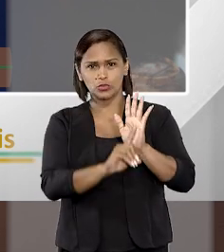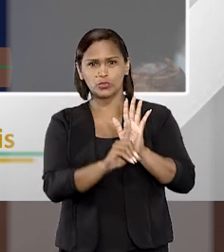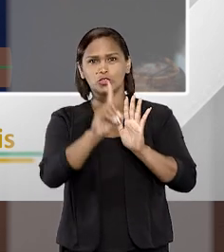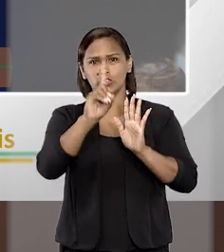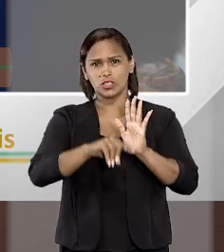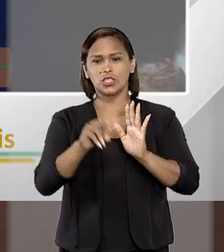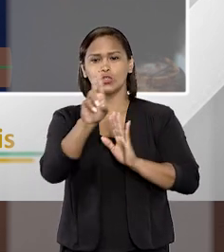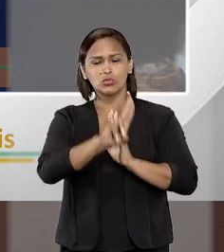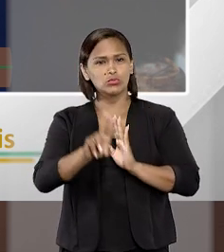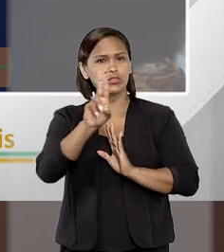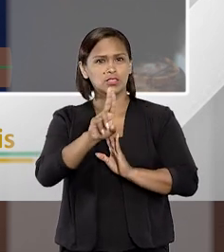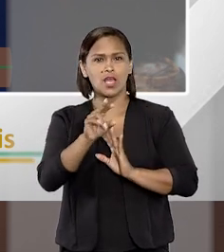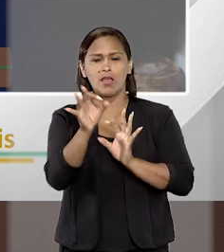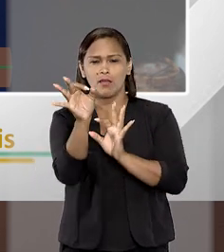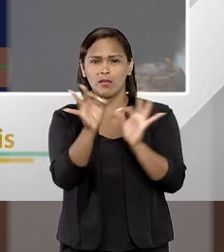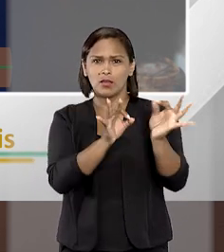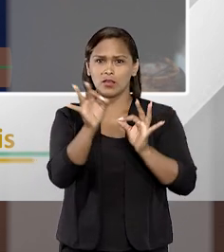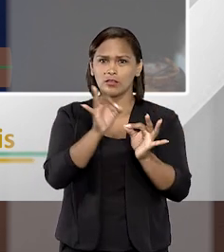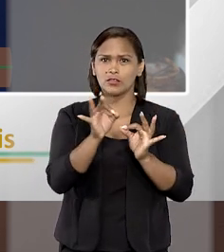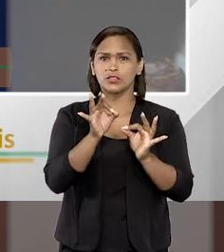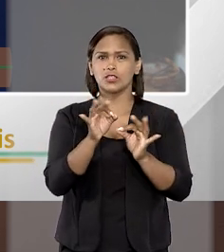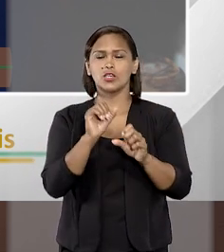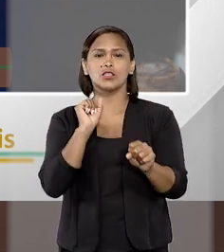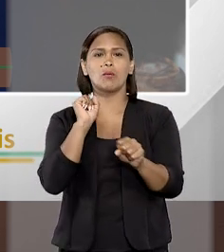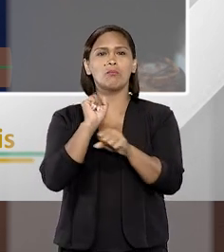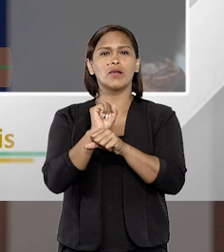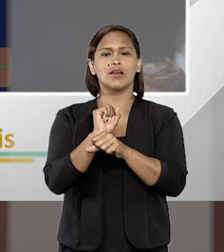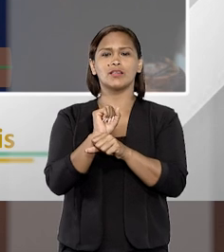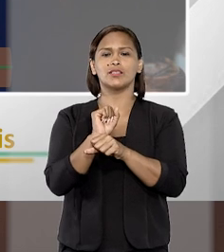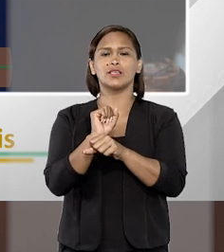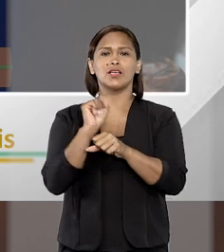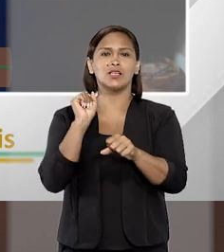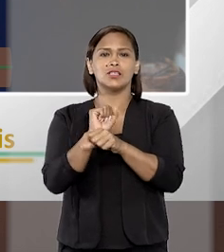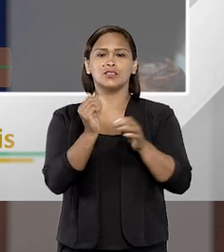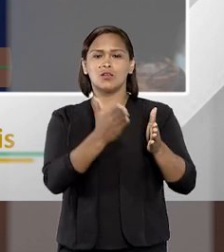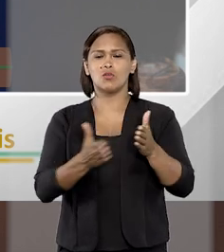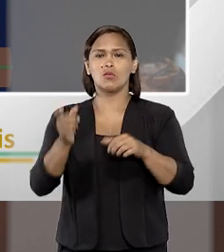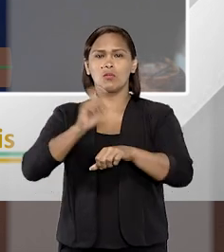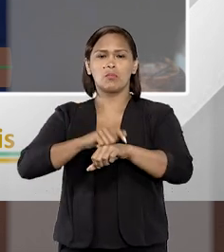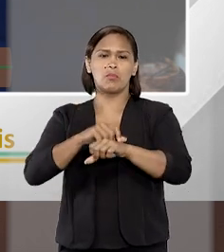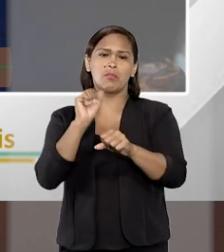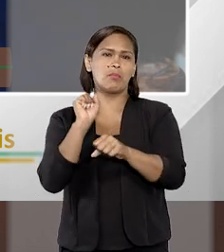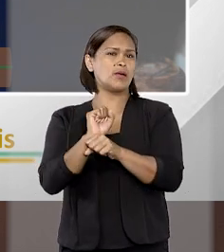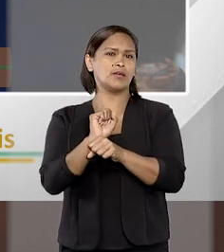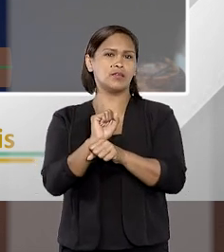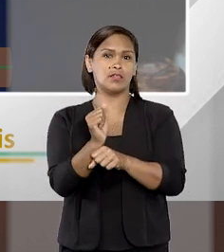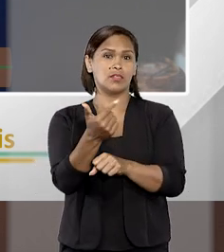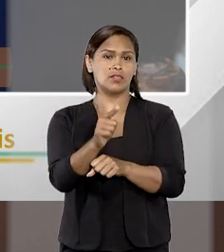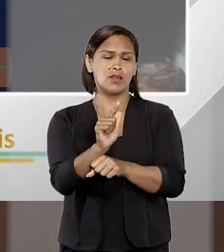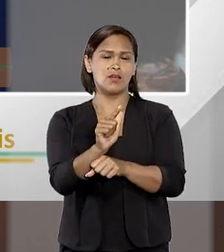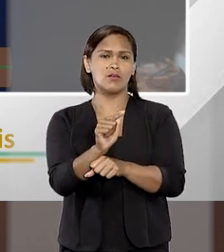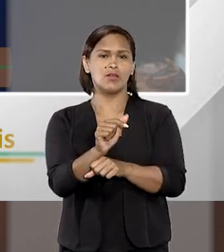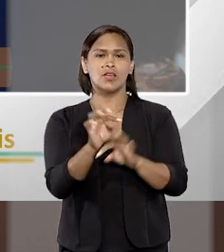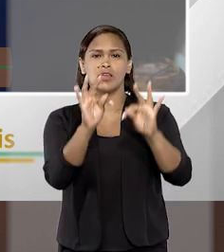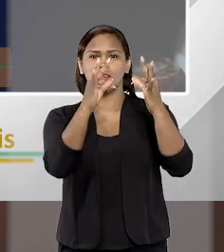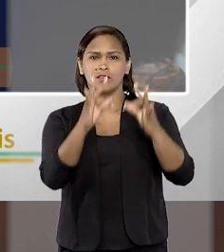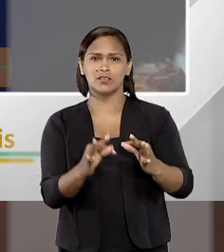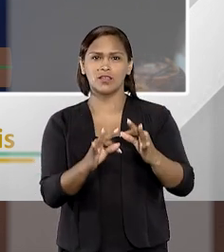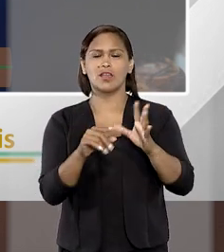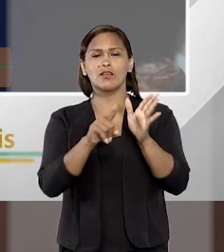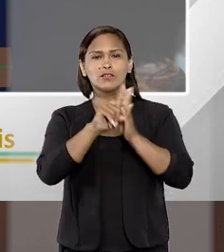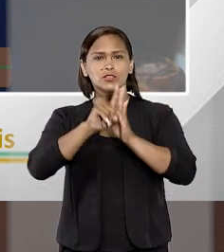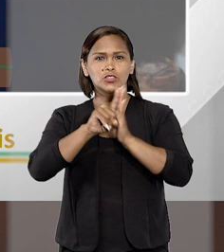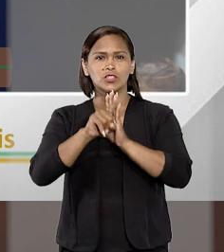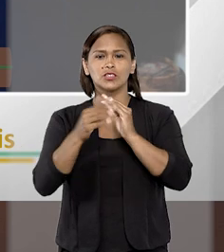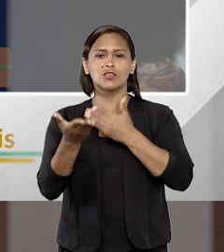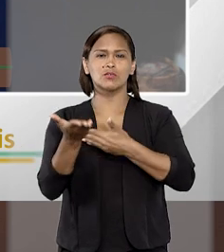se aperfeiçoou e não não se está no cio não permanece estagnado e técnicas de investigação